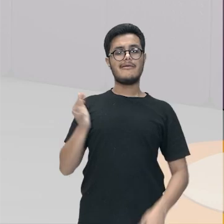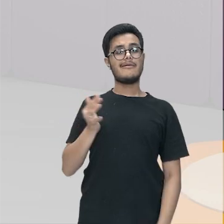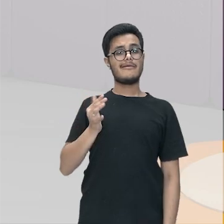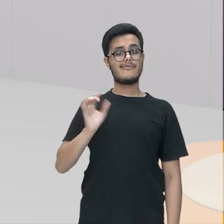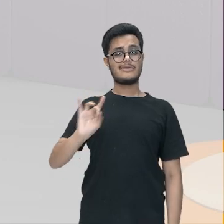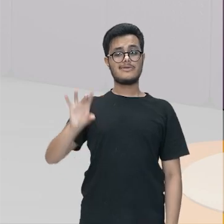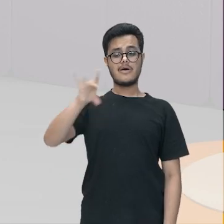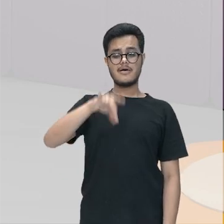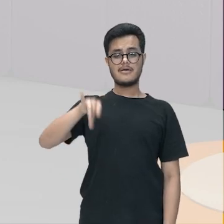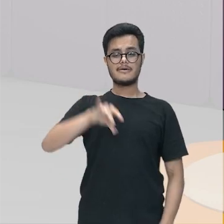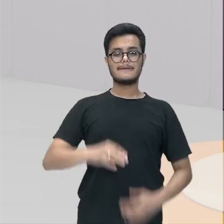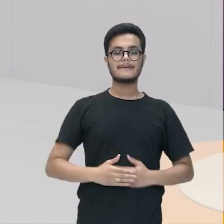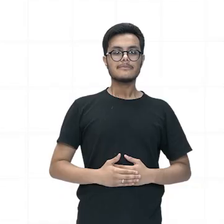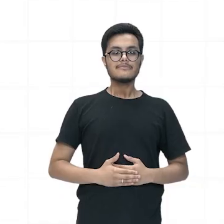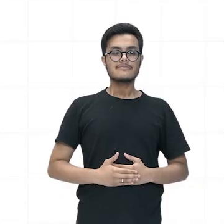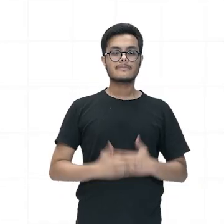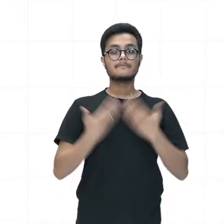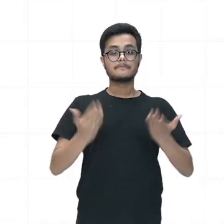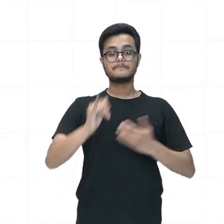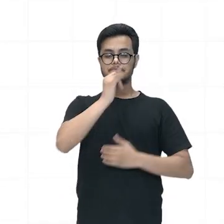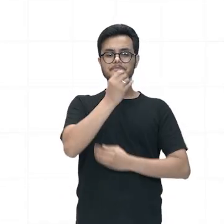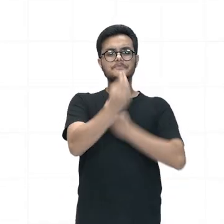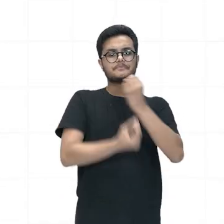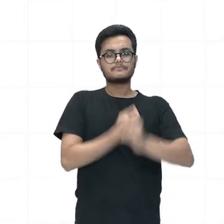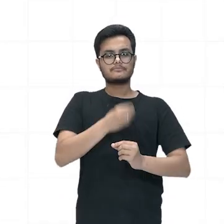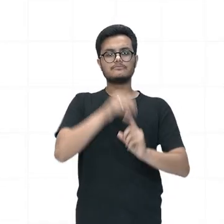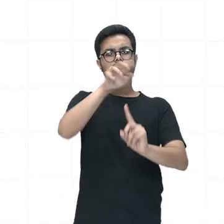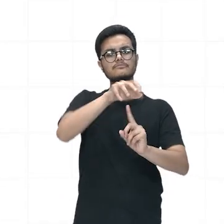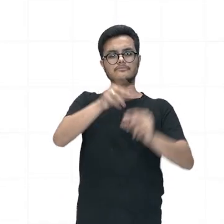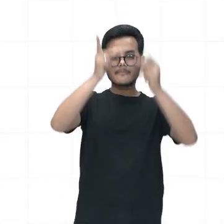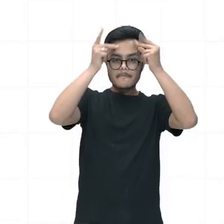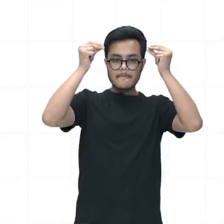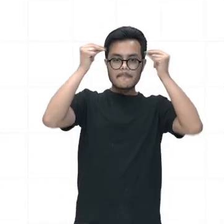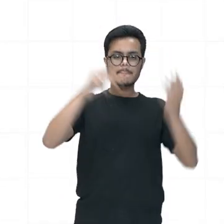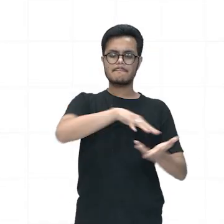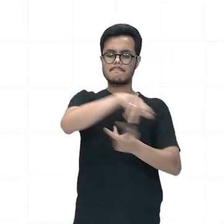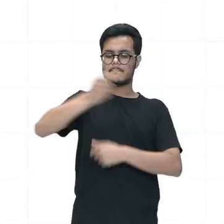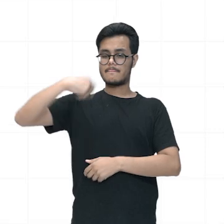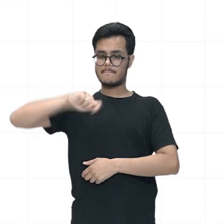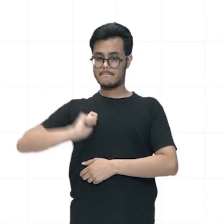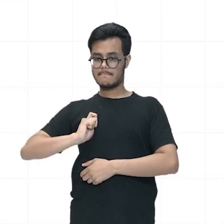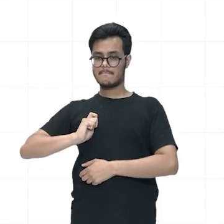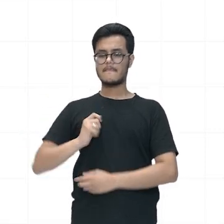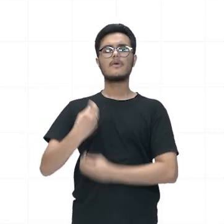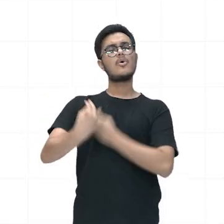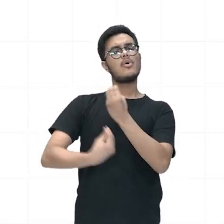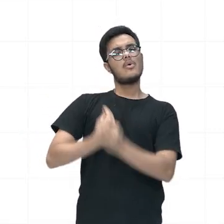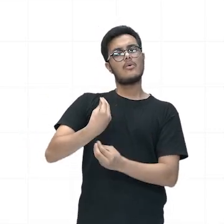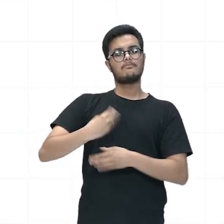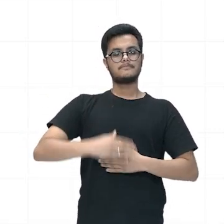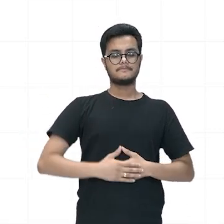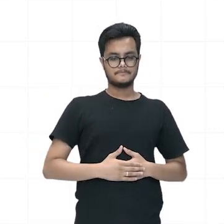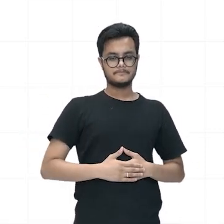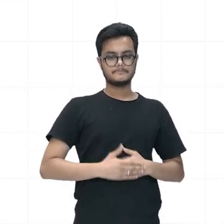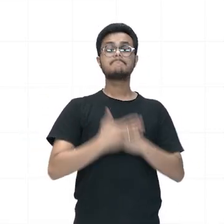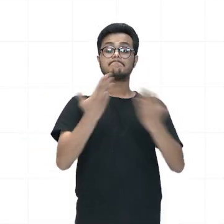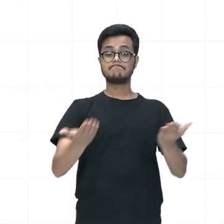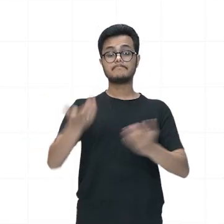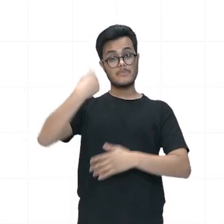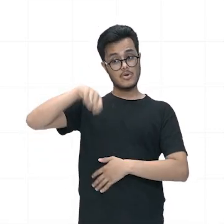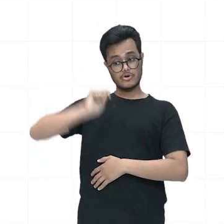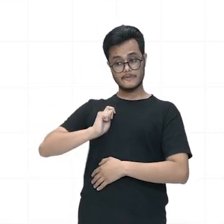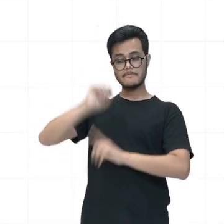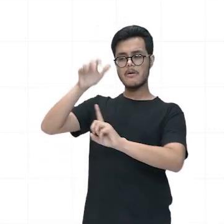para quem realmente tinha dinheiro. Acompanha aí comigo, olha só. A influência da cultura greco-romana no mundo espanhol.